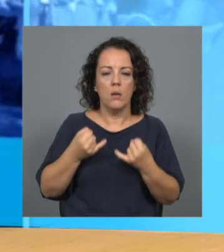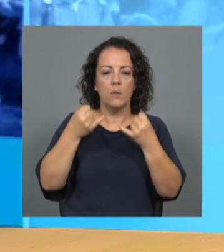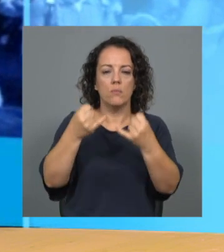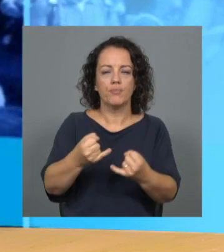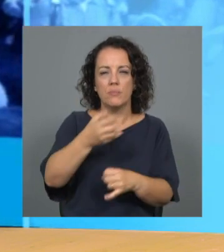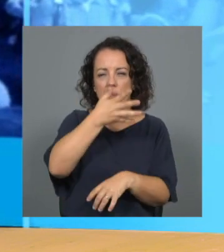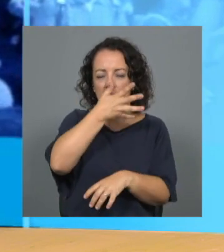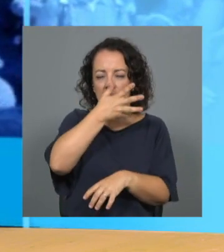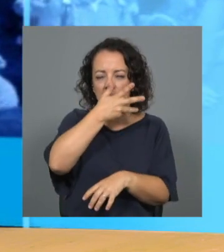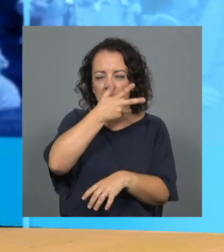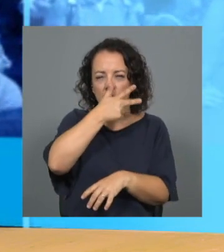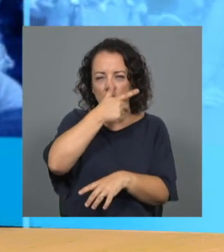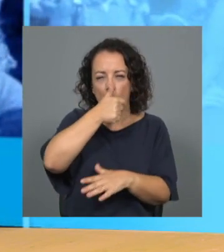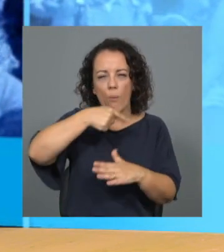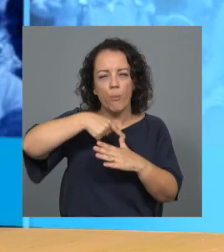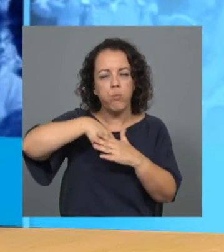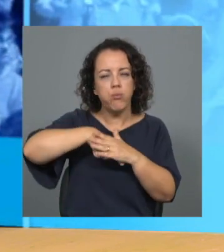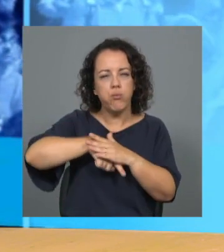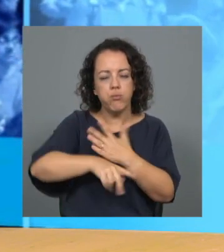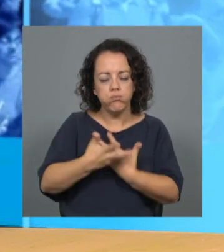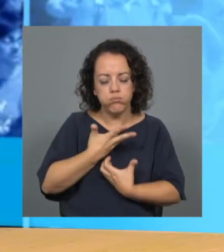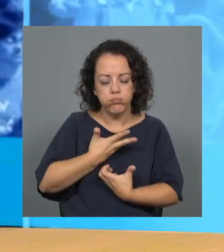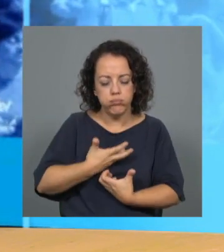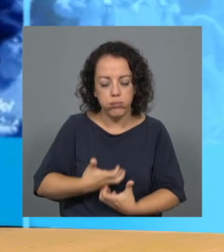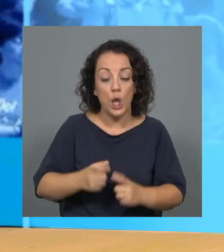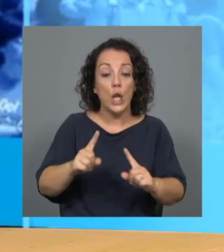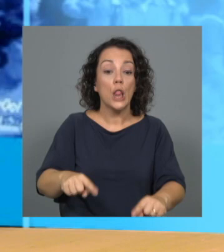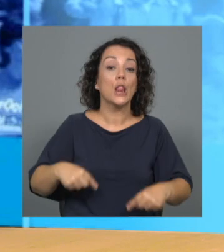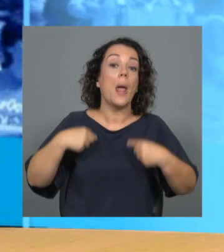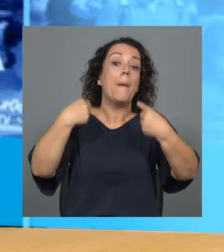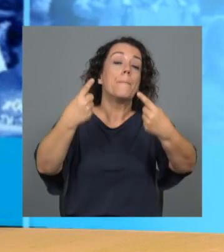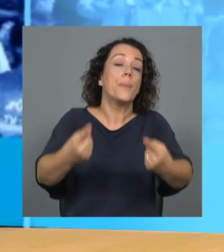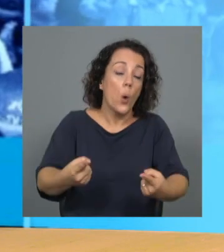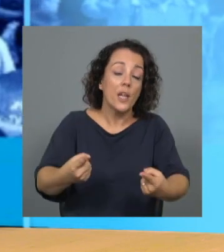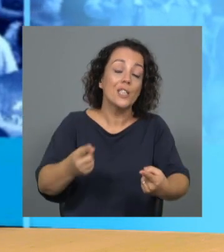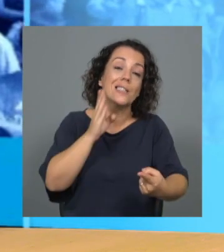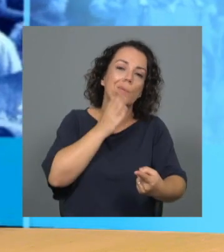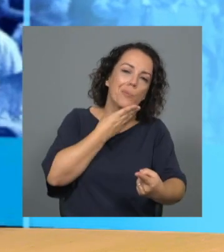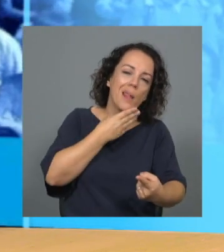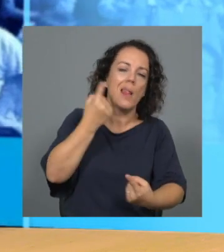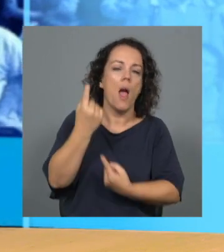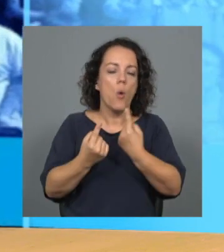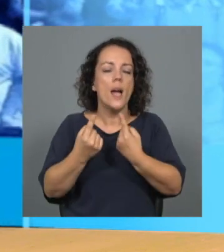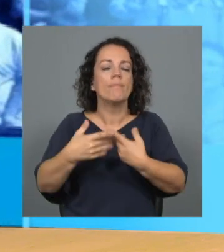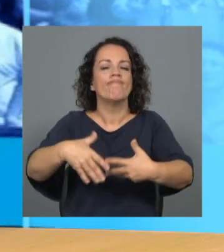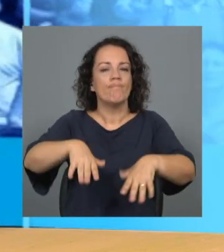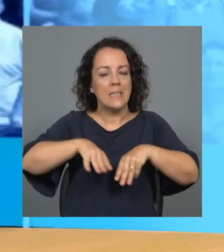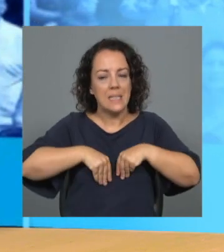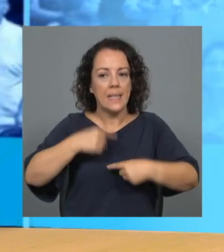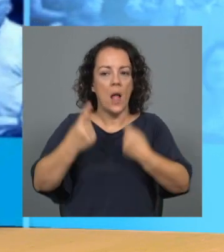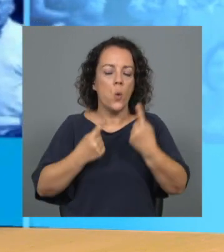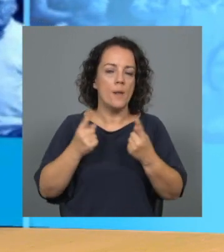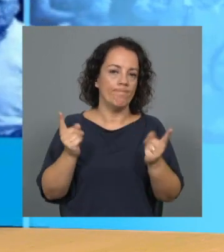fim, se assim conseguir, aceita a perda. As pessoas que nos chegavam estavam na fase da negação, portanto,